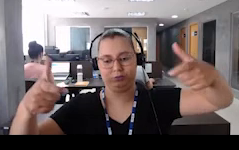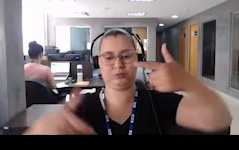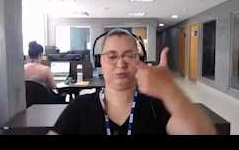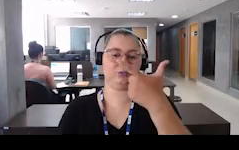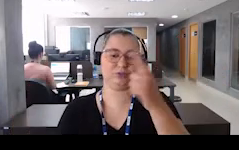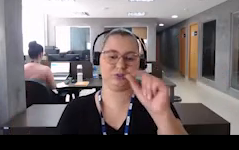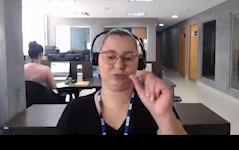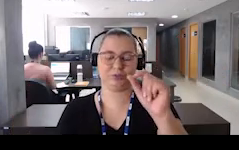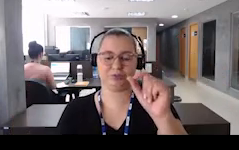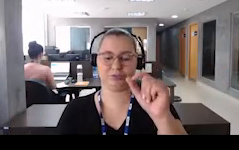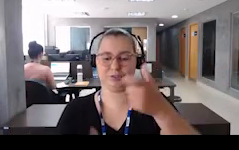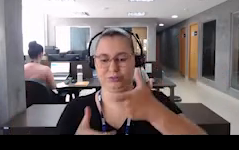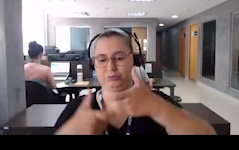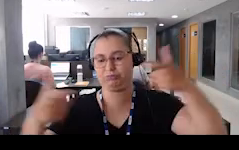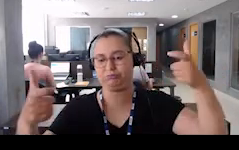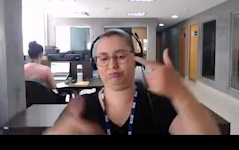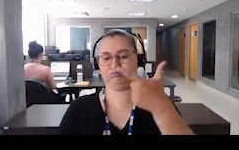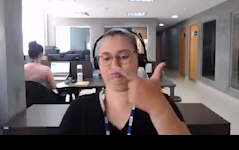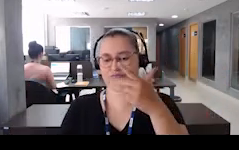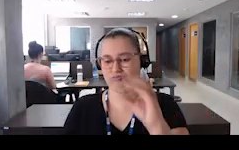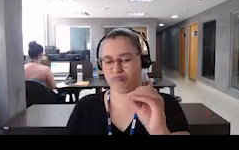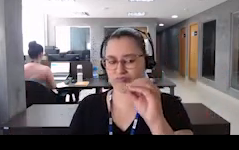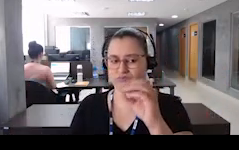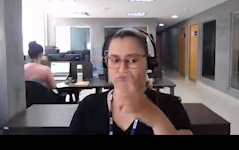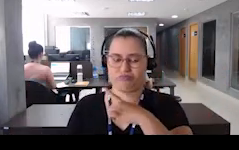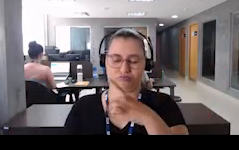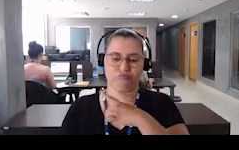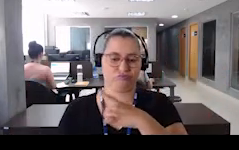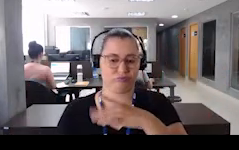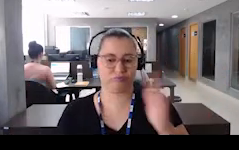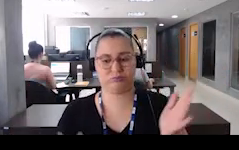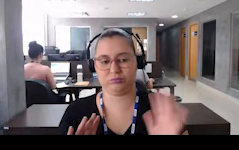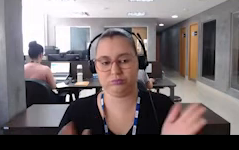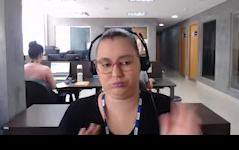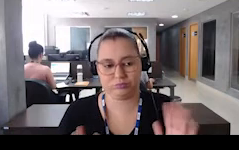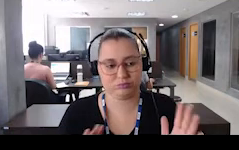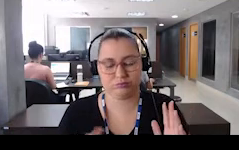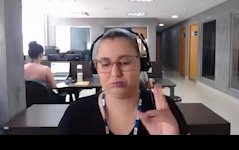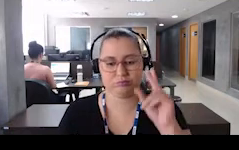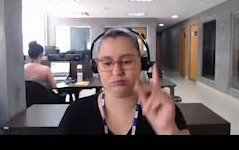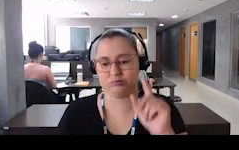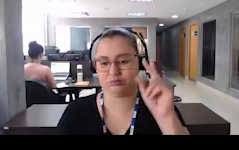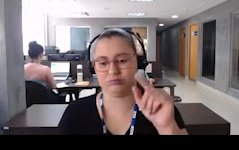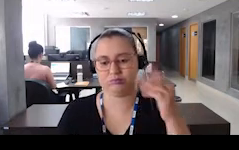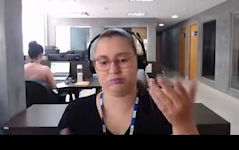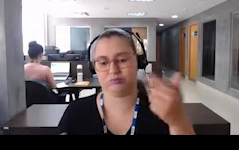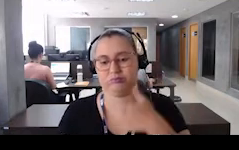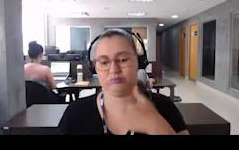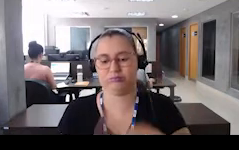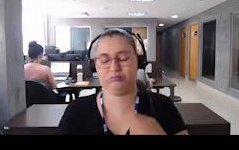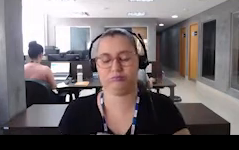que 20 ampere, né? Se desse uma corrente aqui total de 25 ampere, aí o contactor ele não poderia ser utilizado, porque